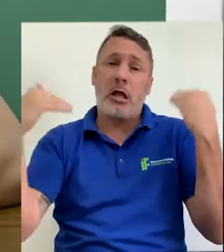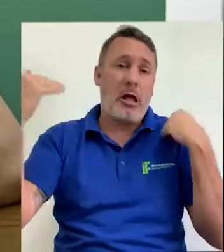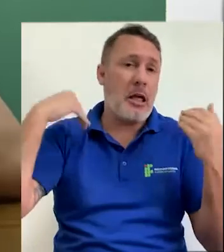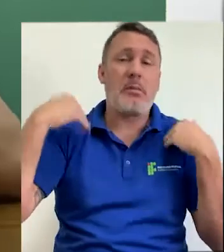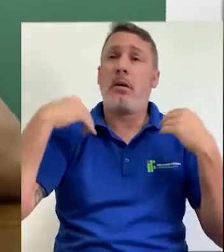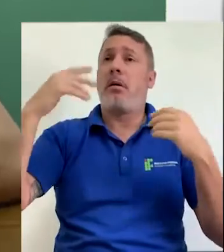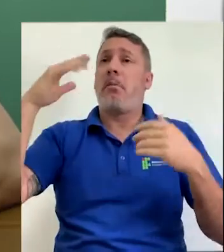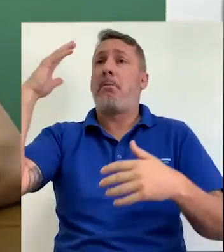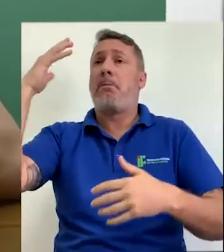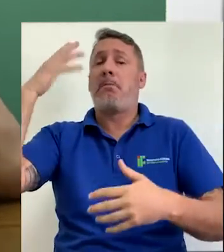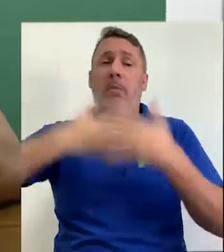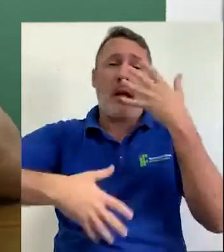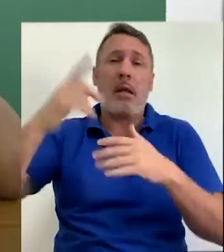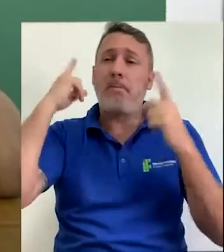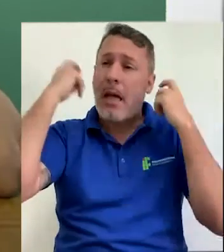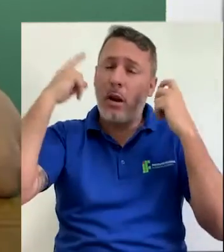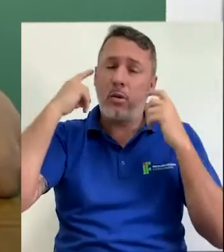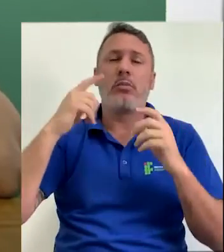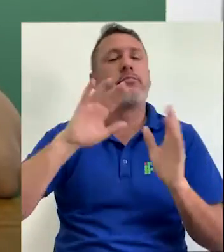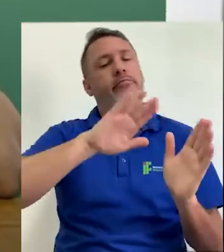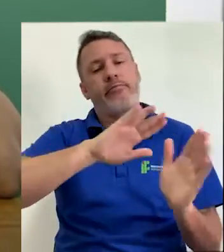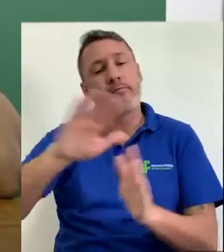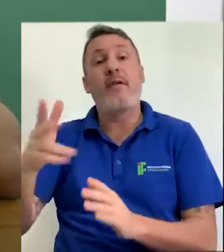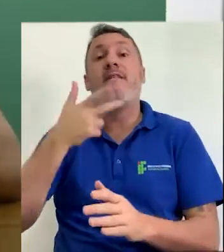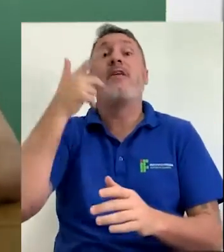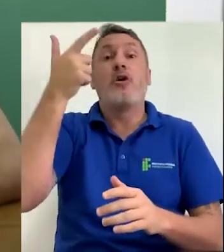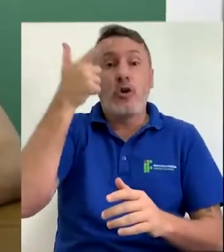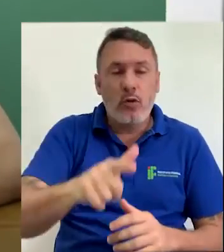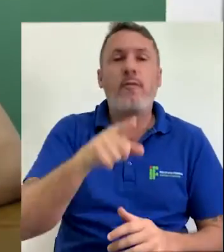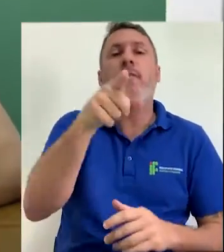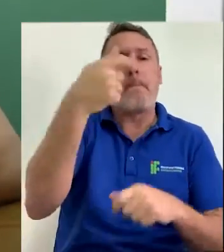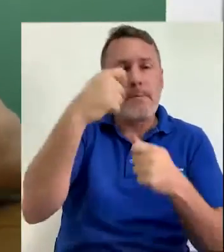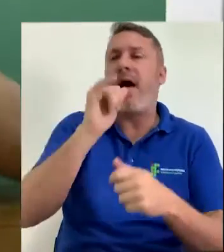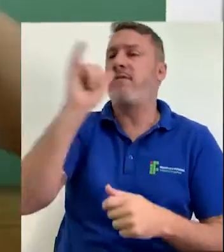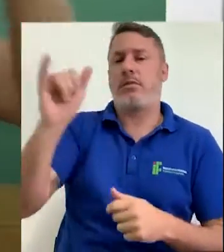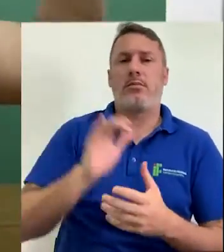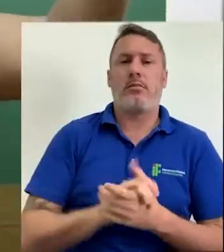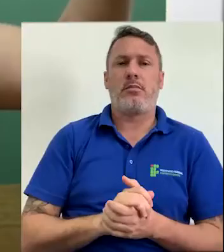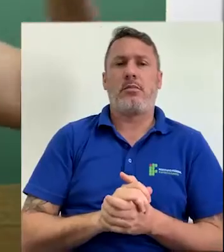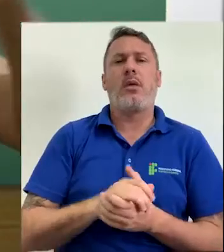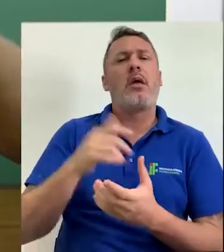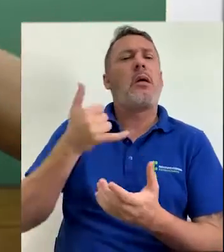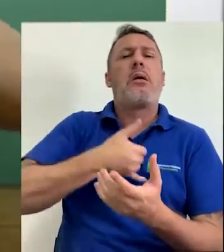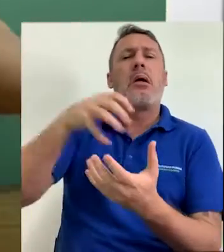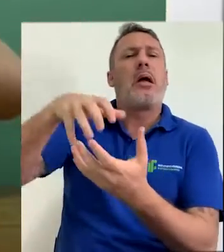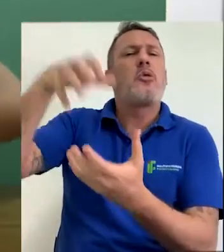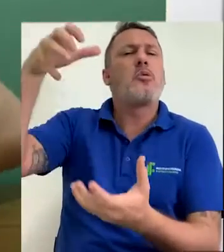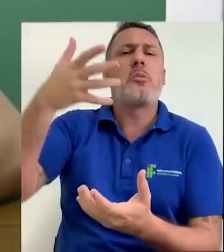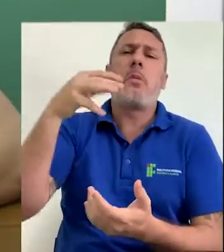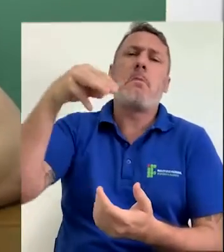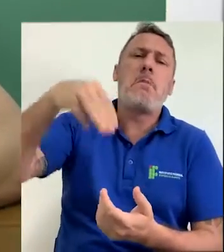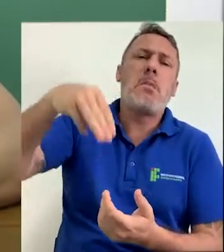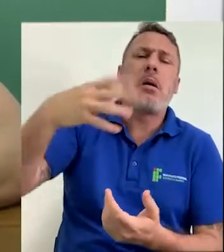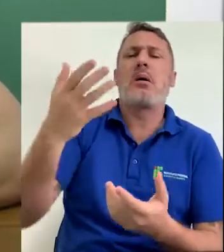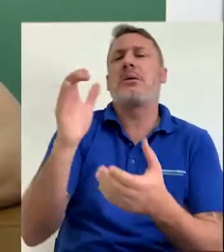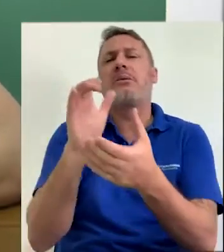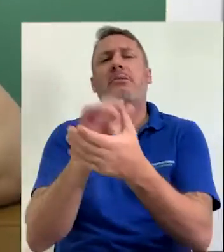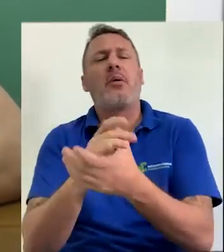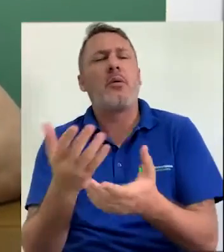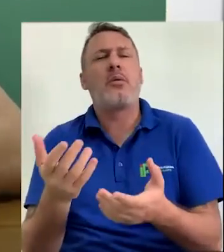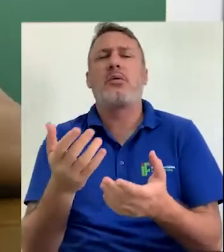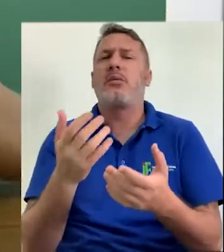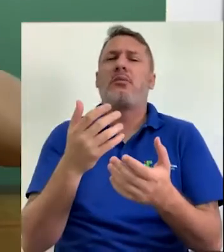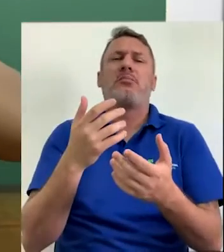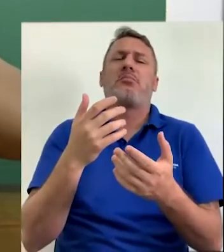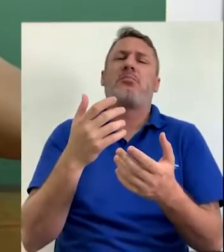barulho. Repito e reitero. Fala. Chega para um adulto, chega para sua mãe, para sua